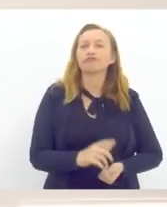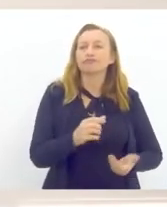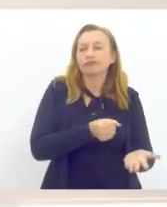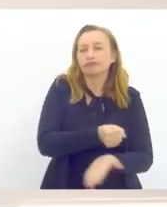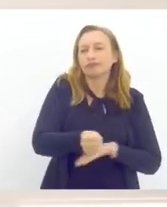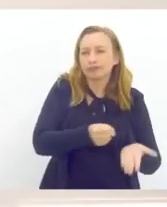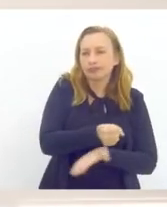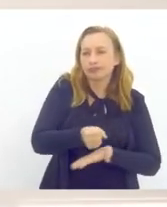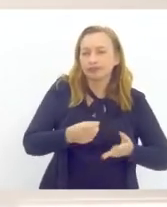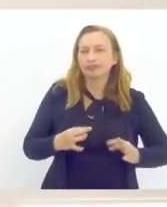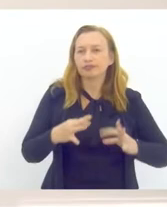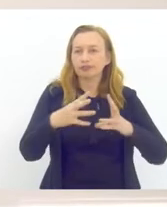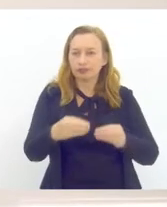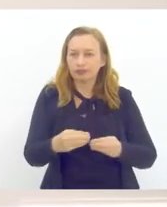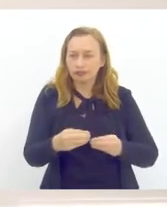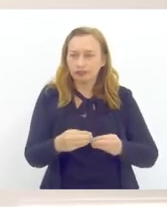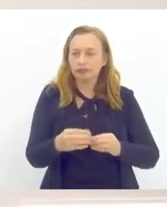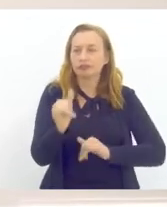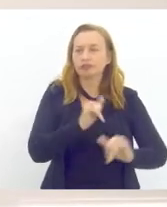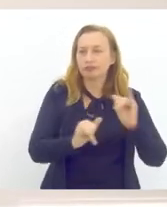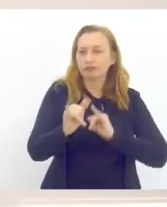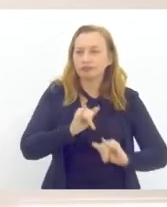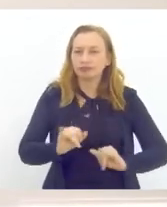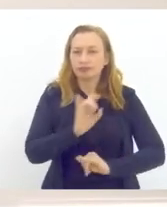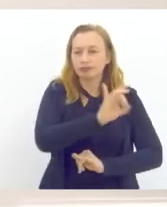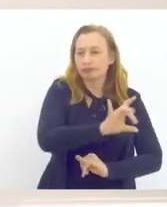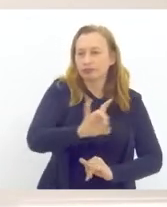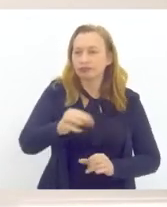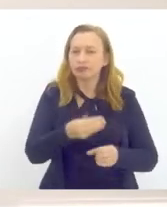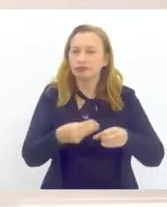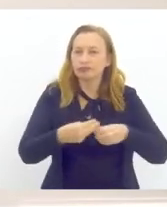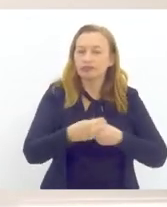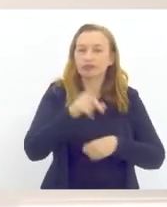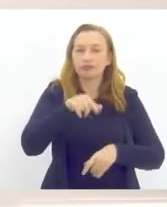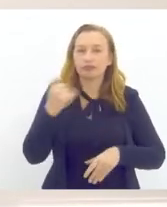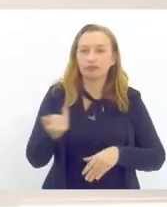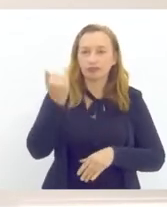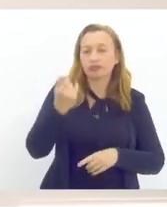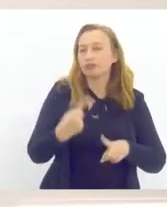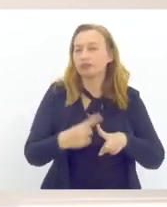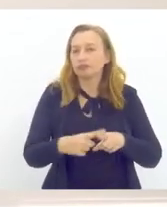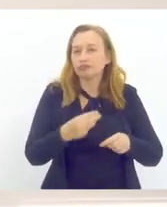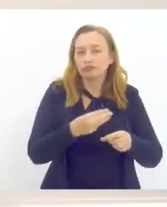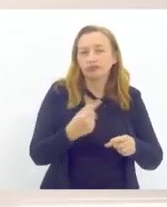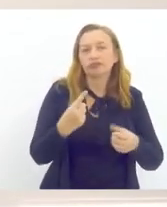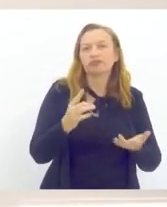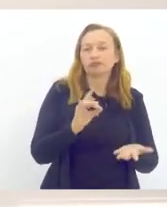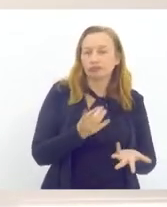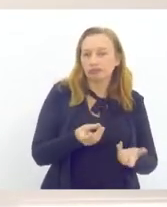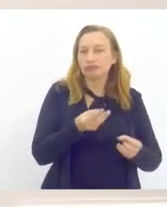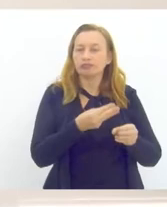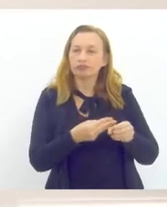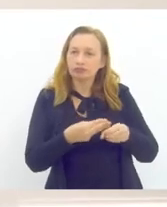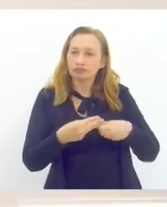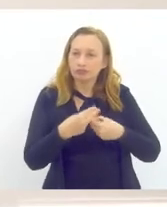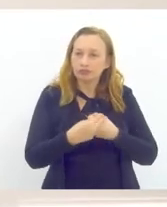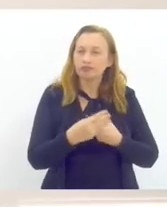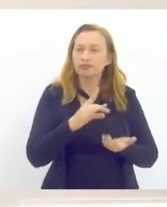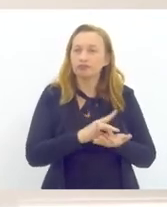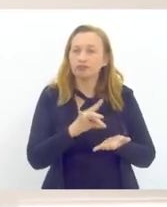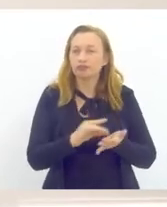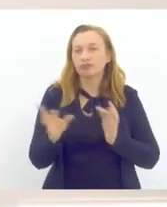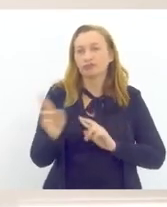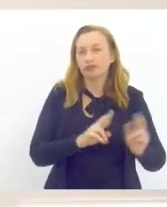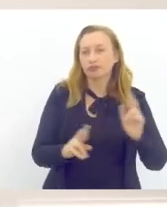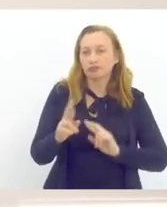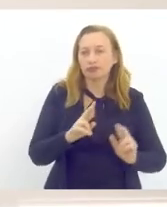dos cálculos, ter a noção do impacto em cada município, é importante, porque os municípios, na verdade, com relação a receitas anteriores,